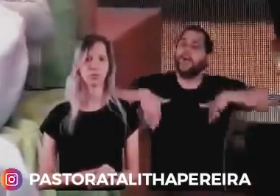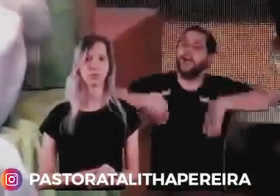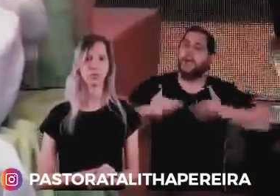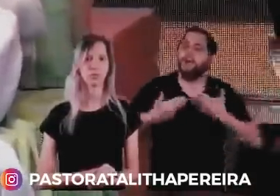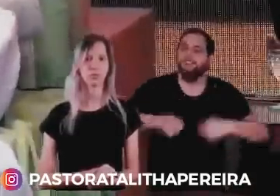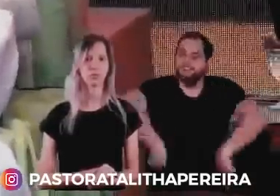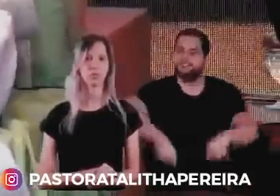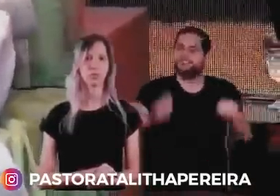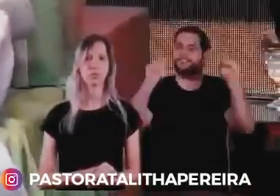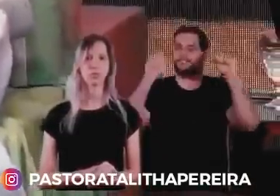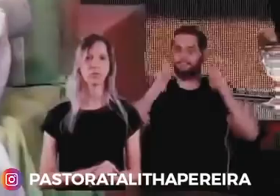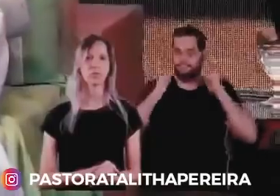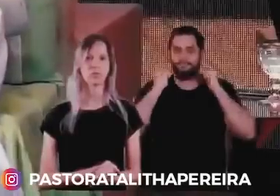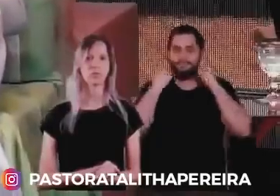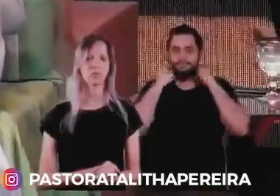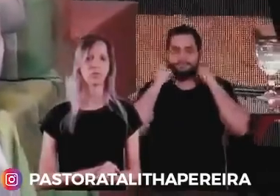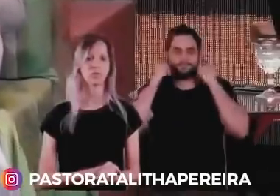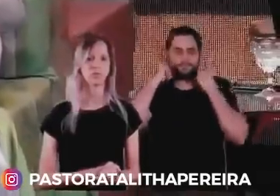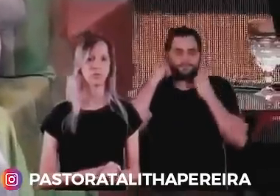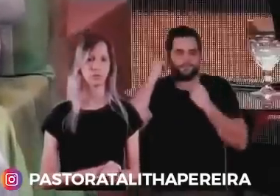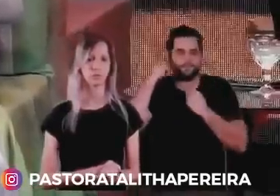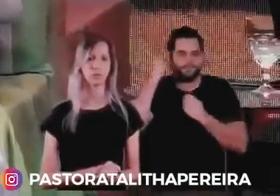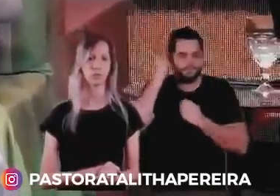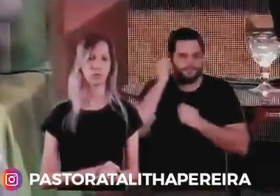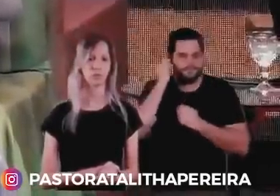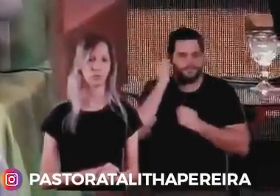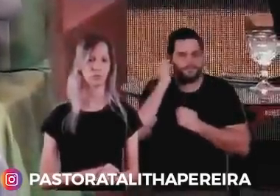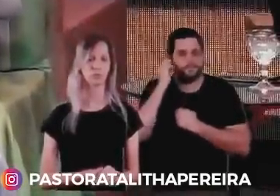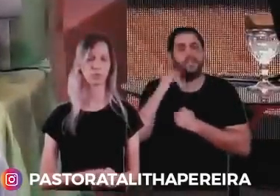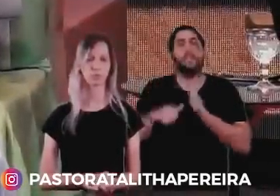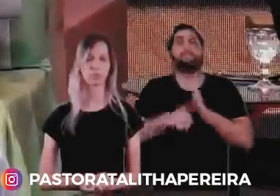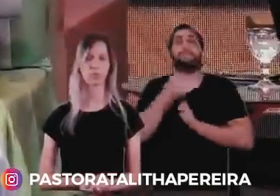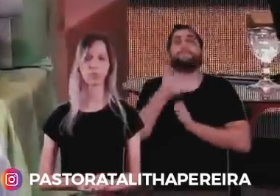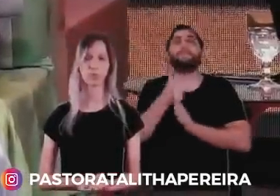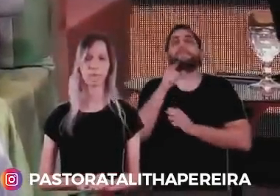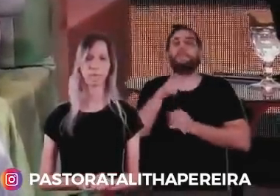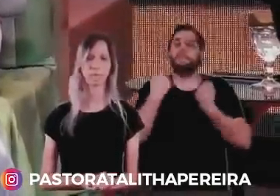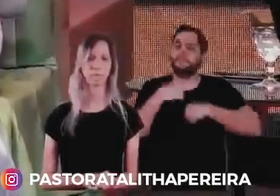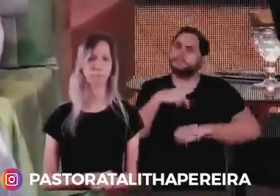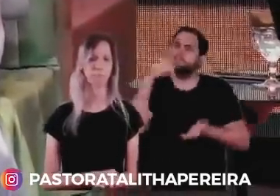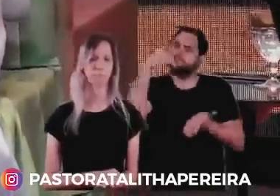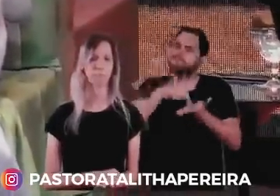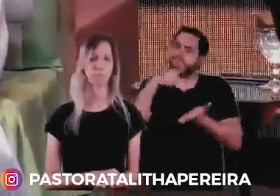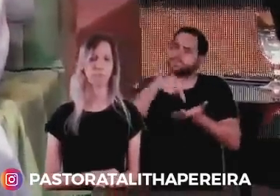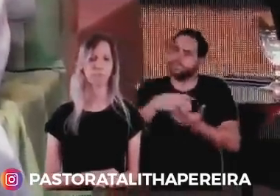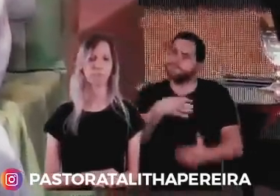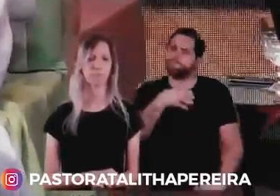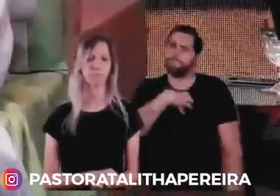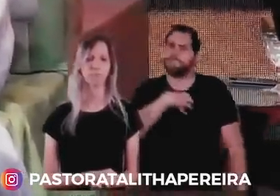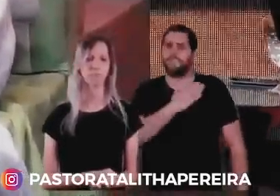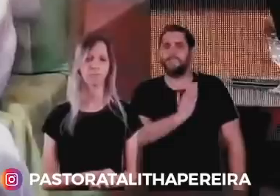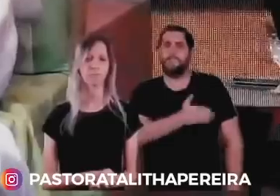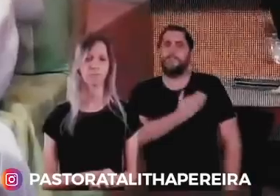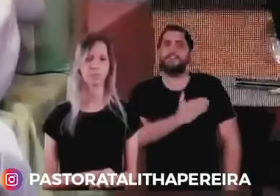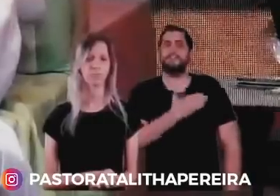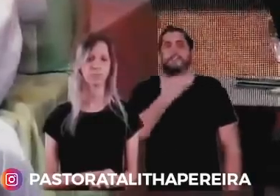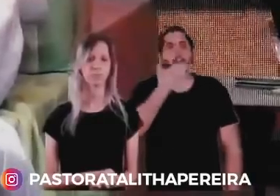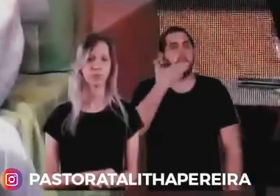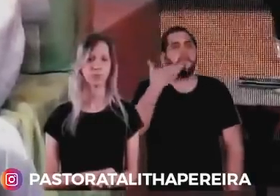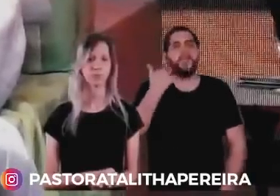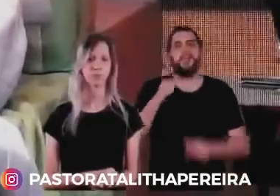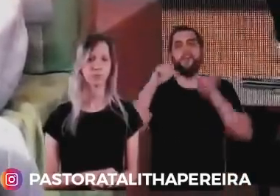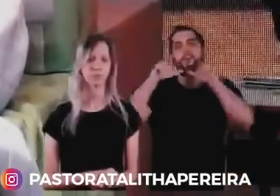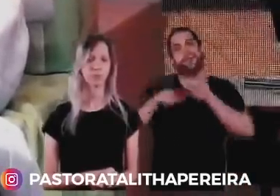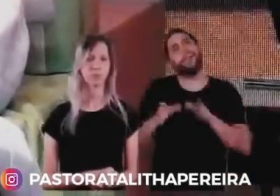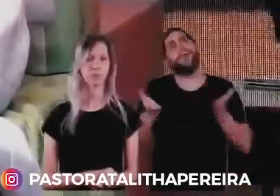para debaixo dos lençóis. Primeira coisa, leve a certeza no coração que o melhor lugar que você